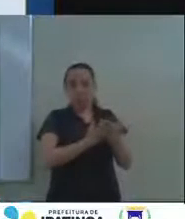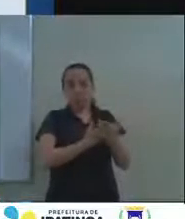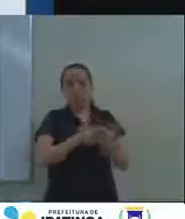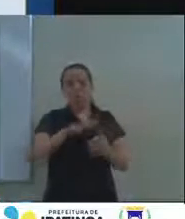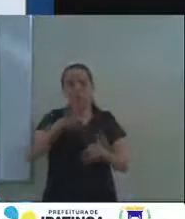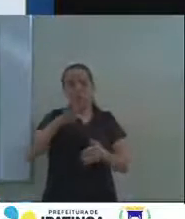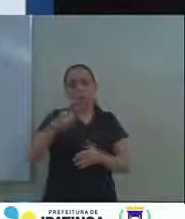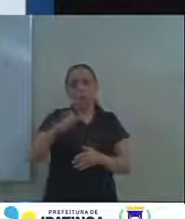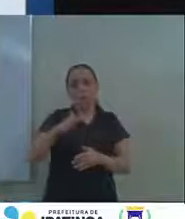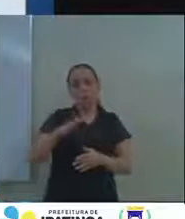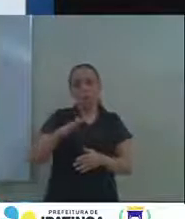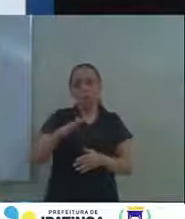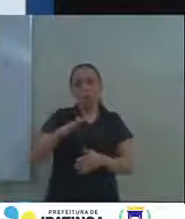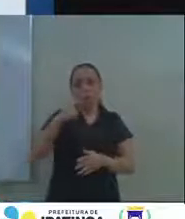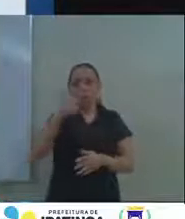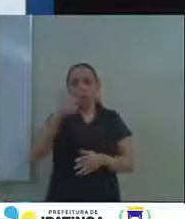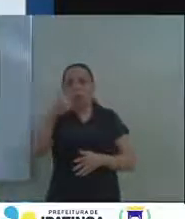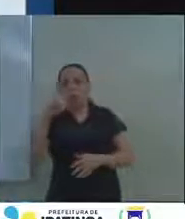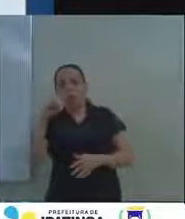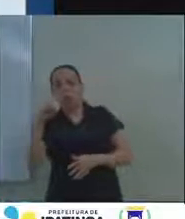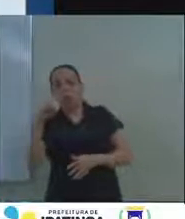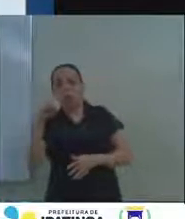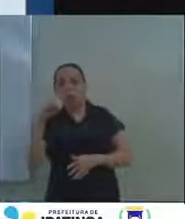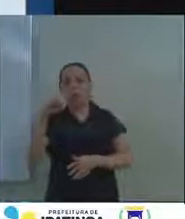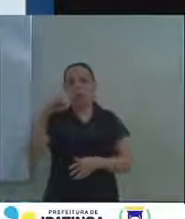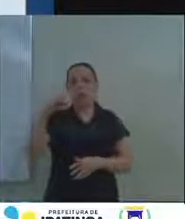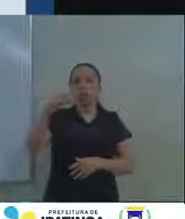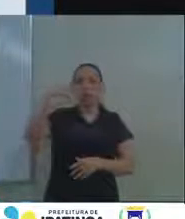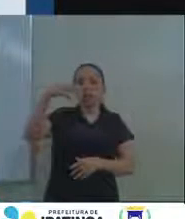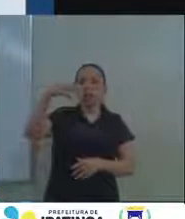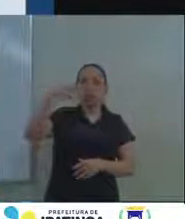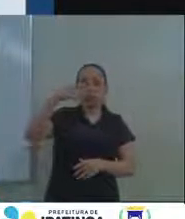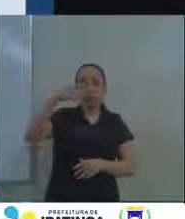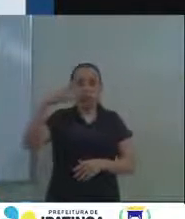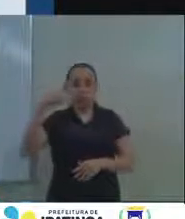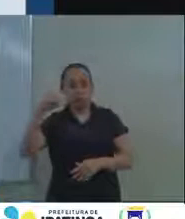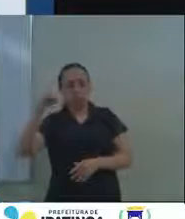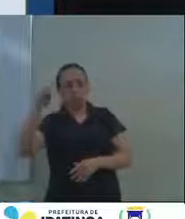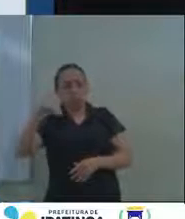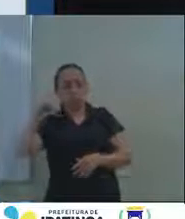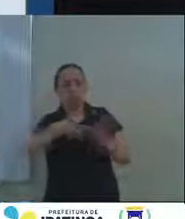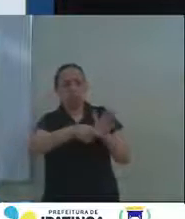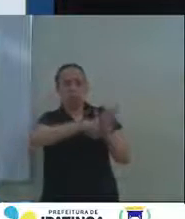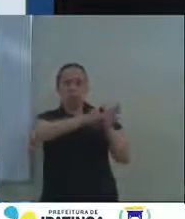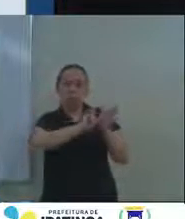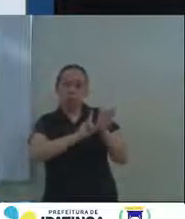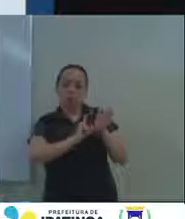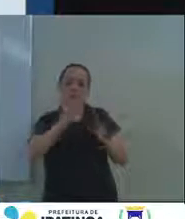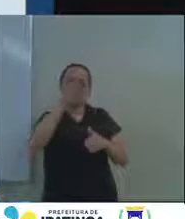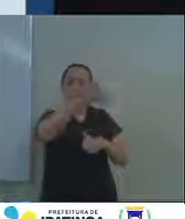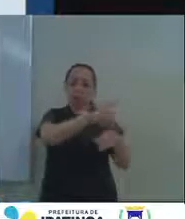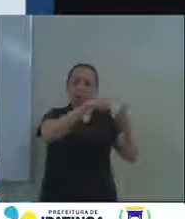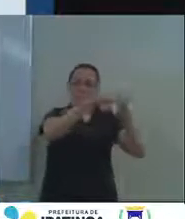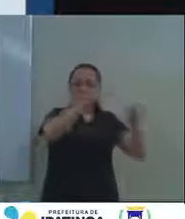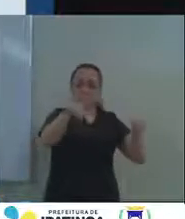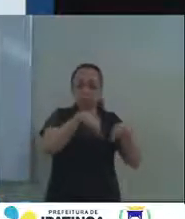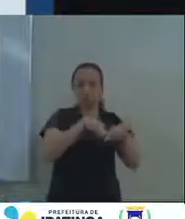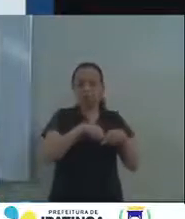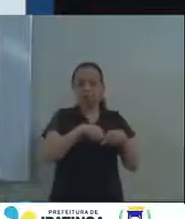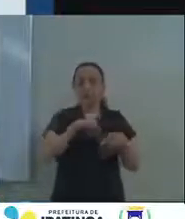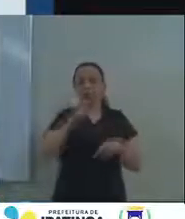aproximadamente 20 a 30 minutos antes de entrar. Se eu fizer 40, uma hora antes, ele acaba perdendo um